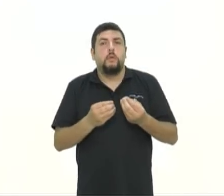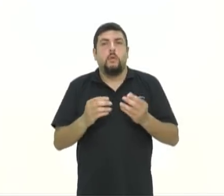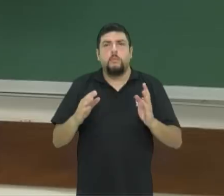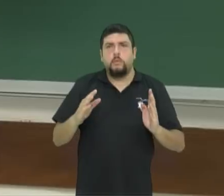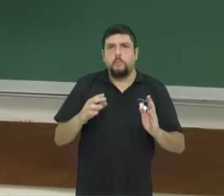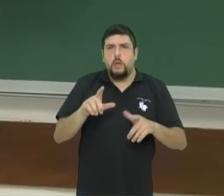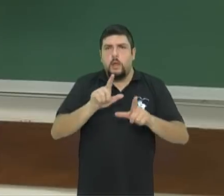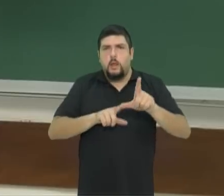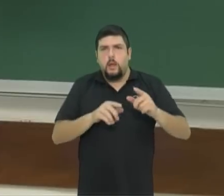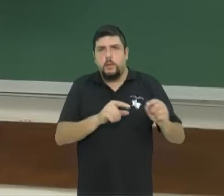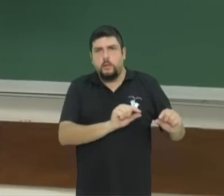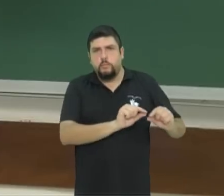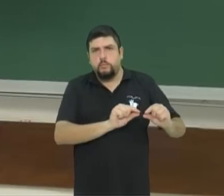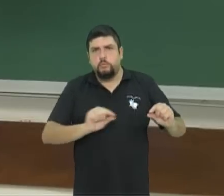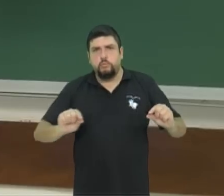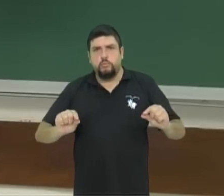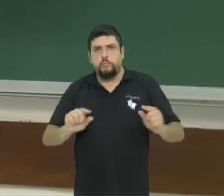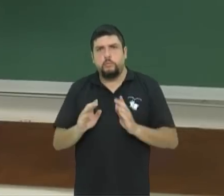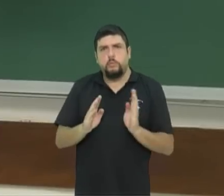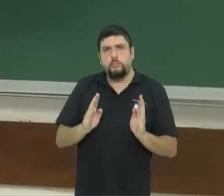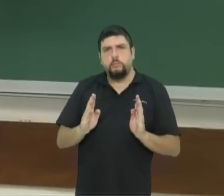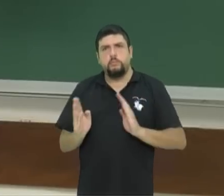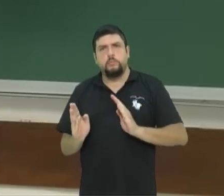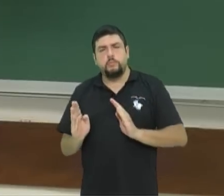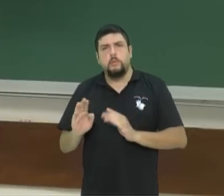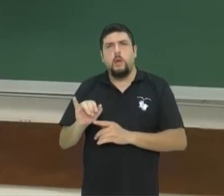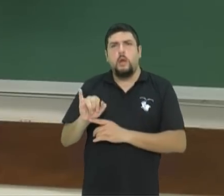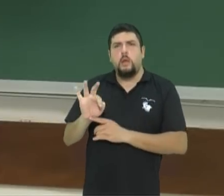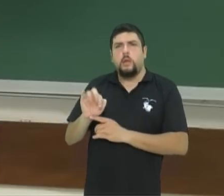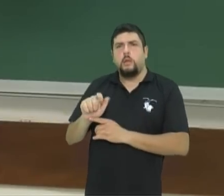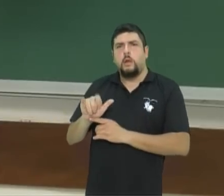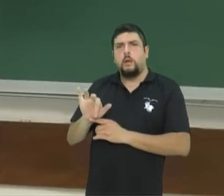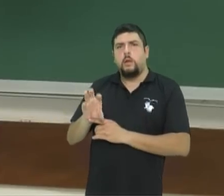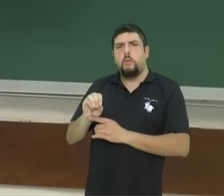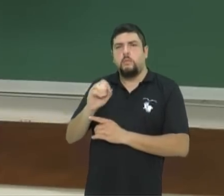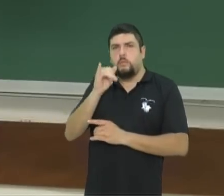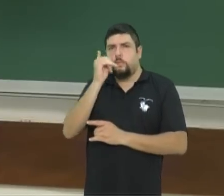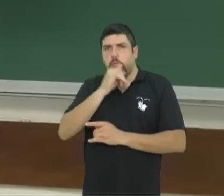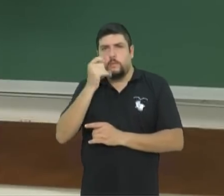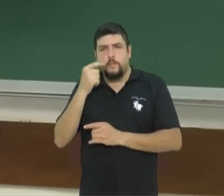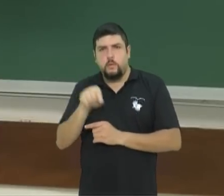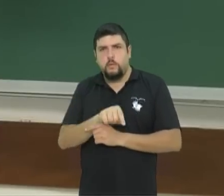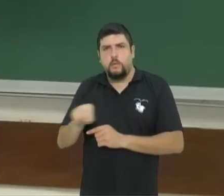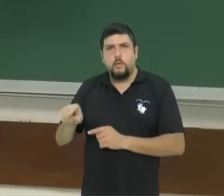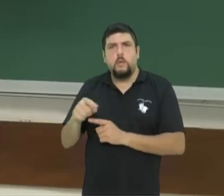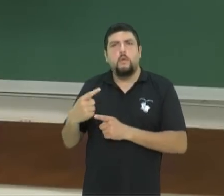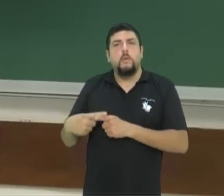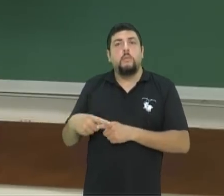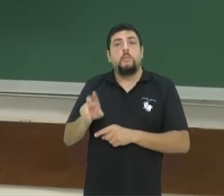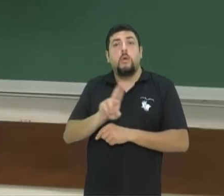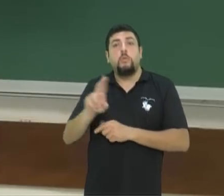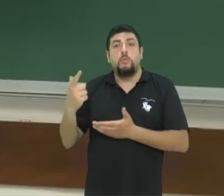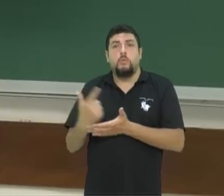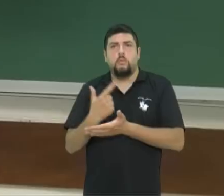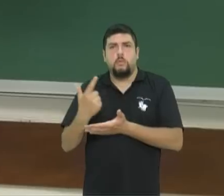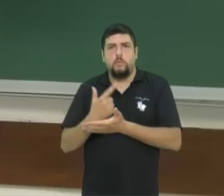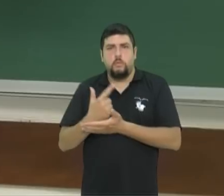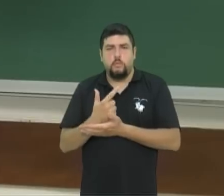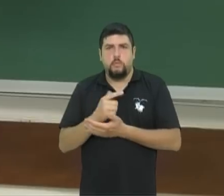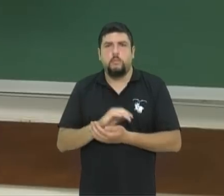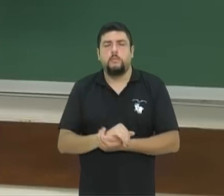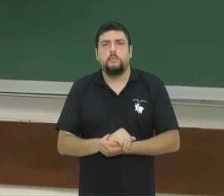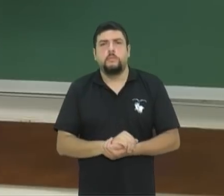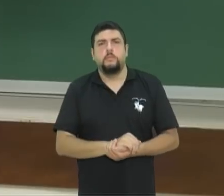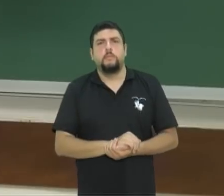Metamorfoses. Ok? Então, essa também é uma forma da gente estar fazendo referência. E vocês têm ali o ponto final após ali o fecha